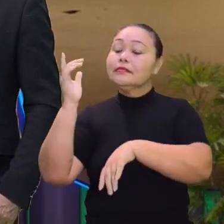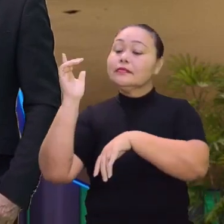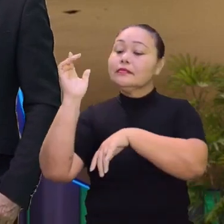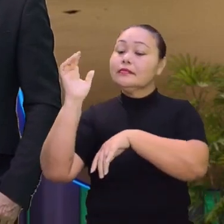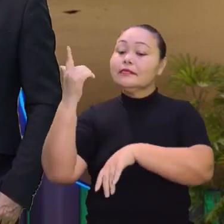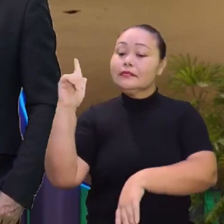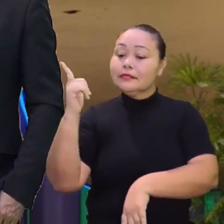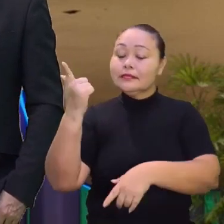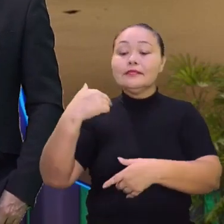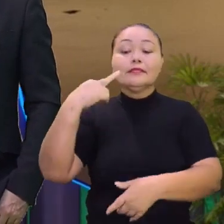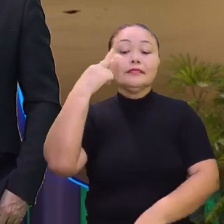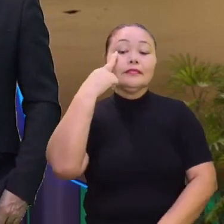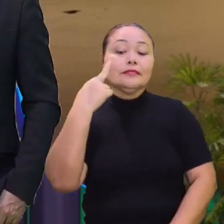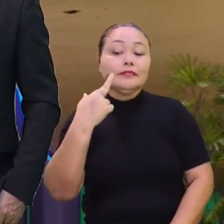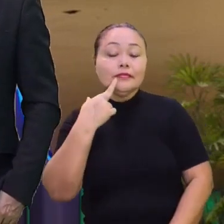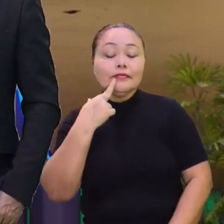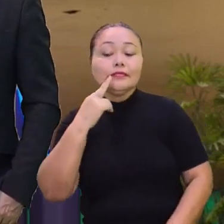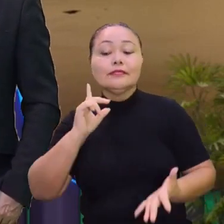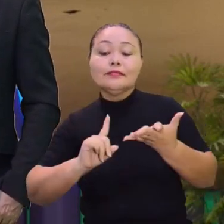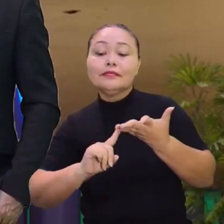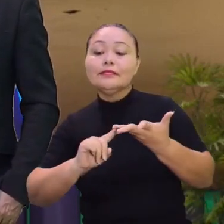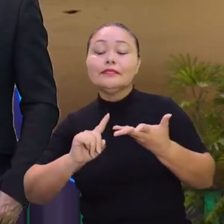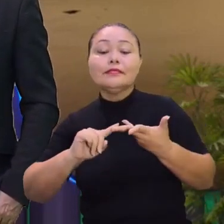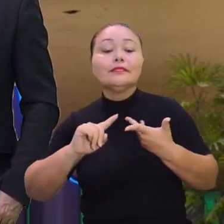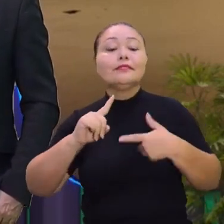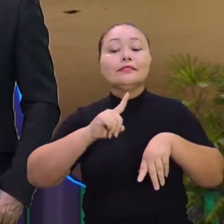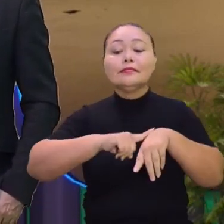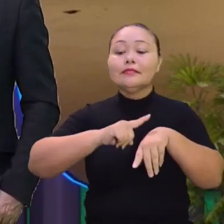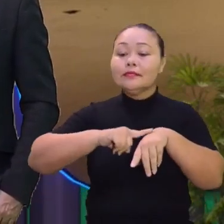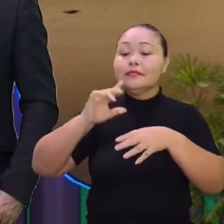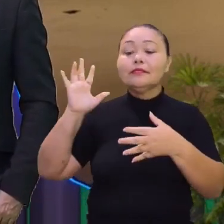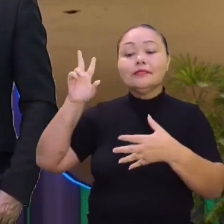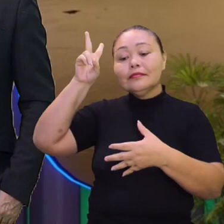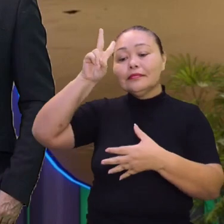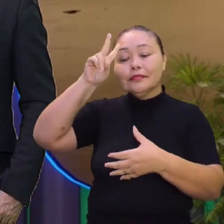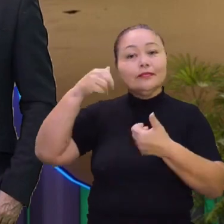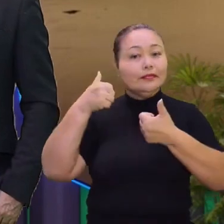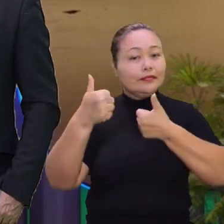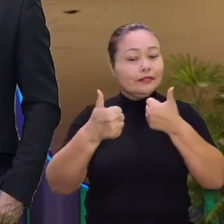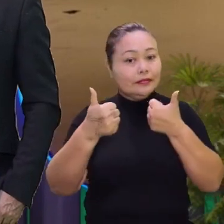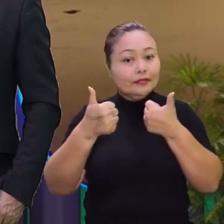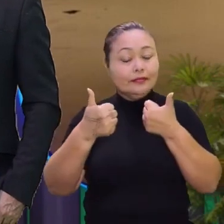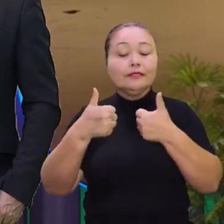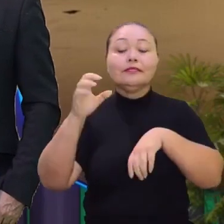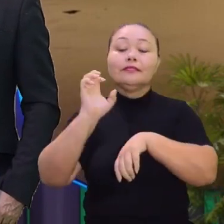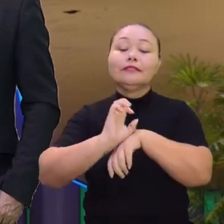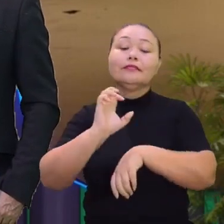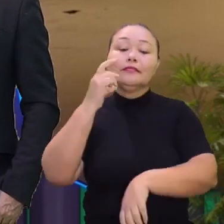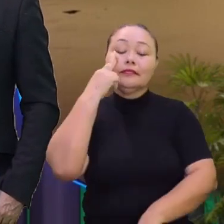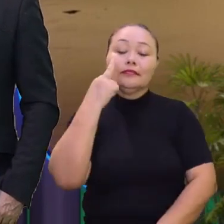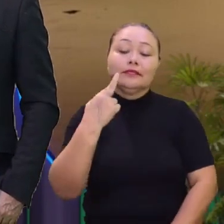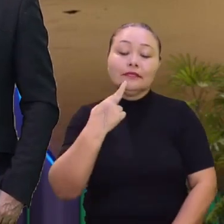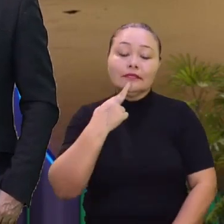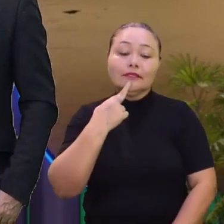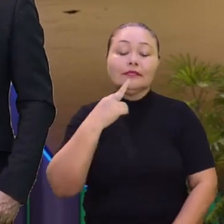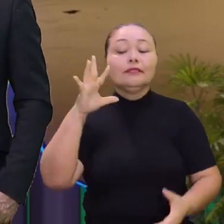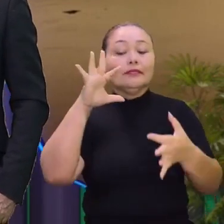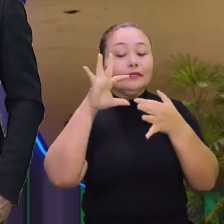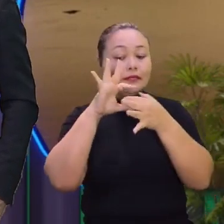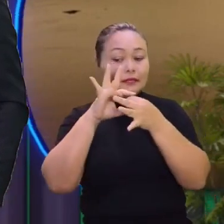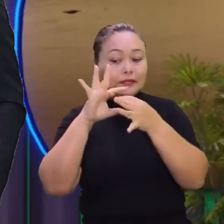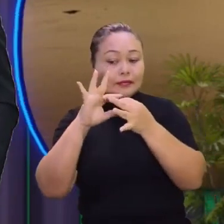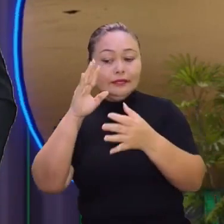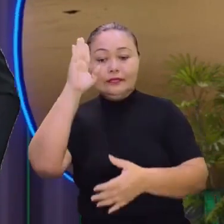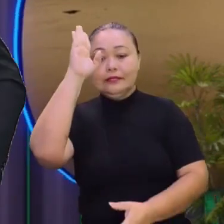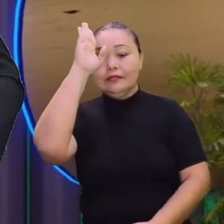de Rondônia, mas também em vários momentos a questão histórica, beleza? De Rondônia e também contexto Brasil.